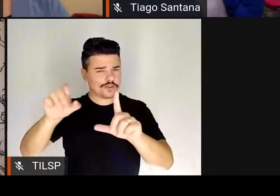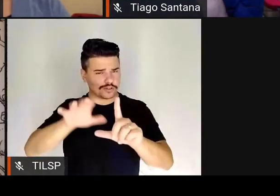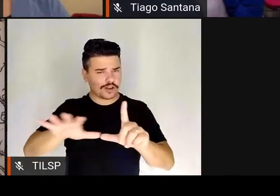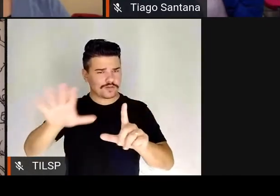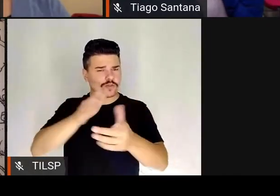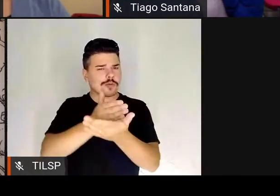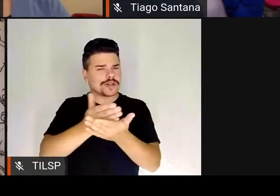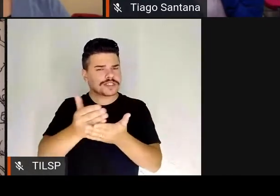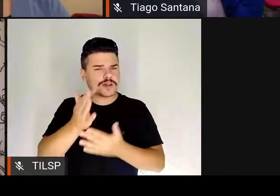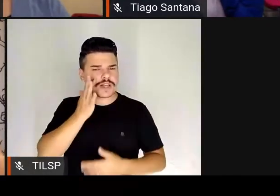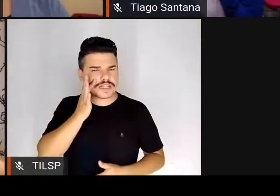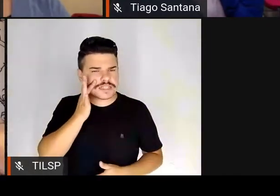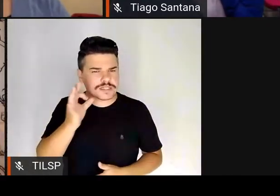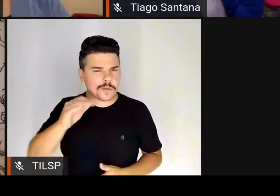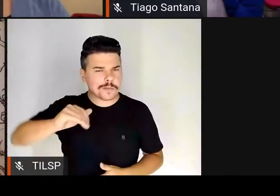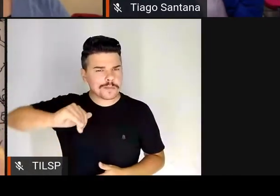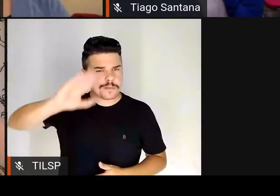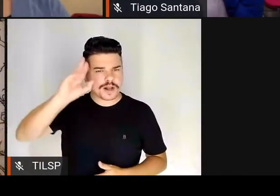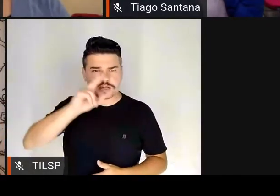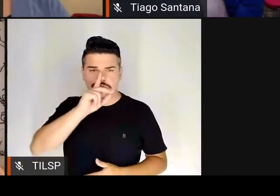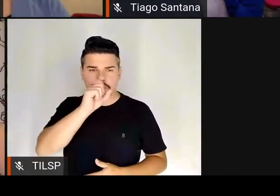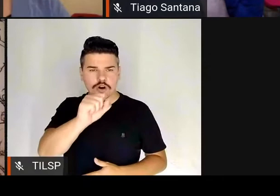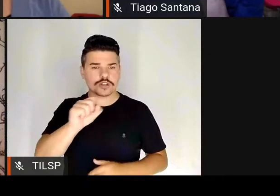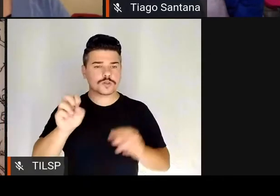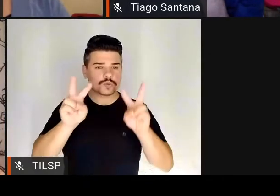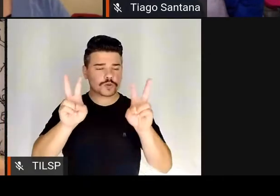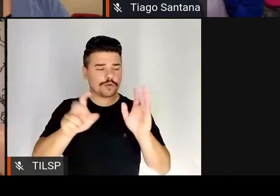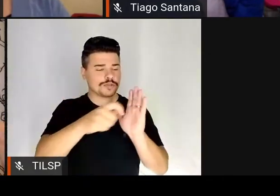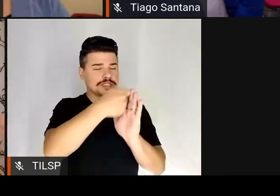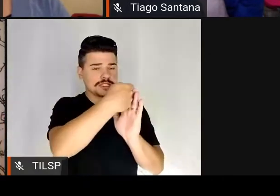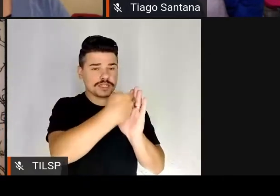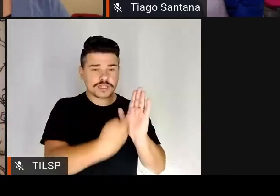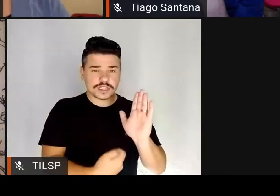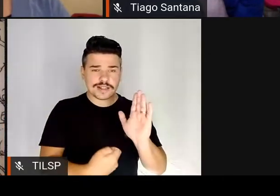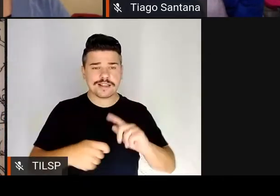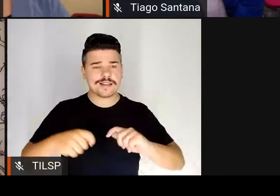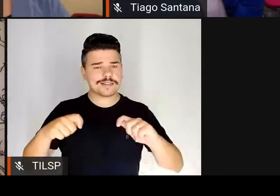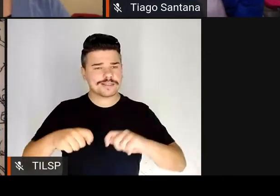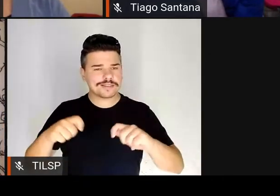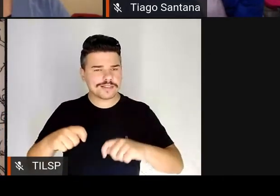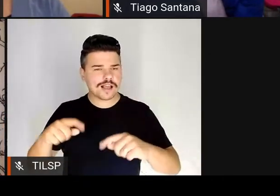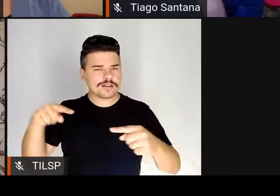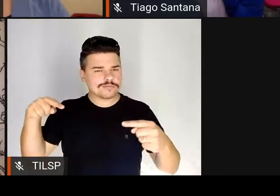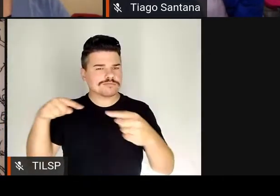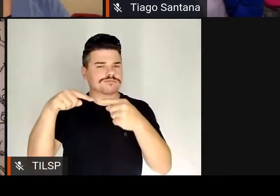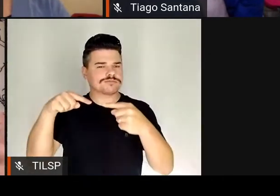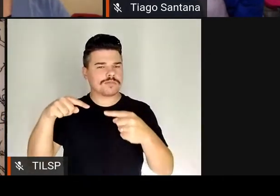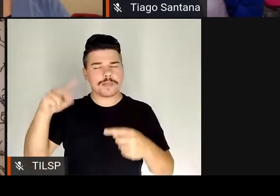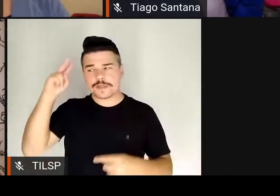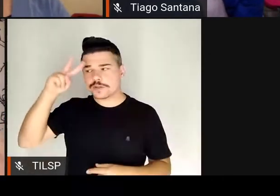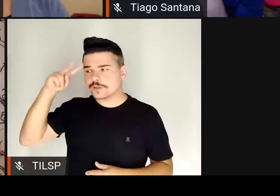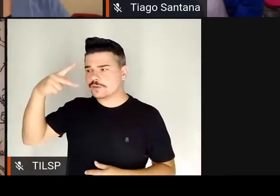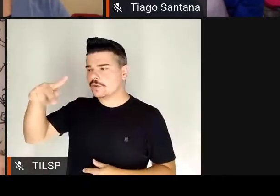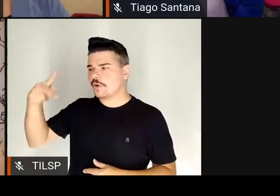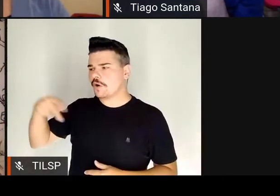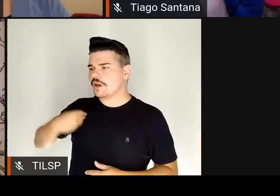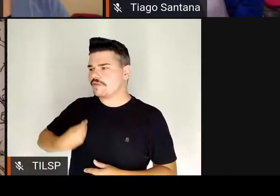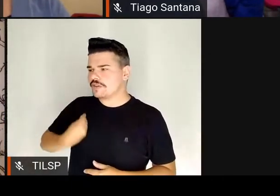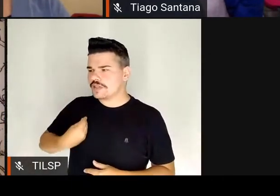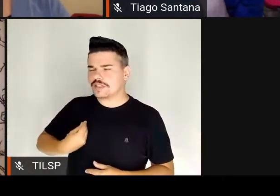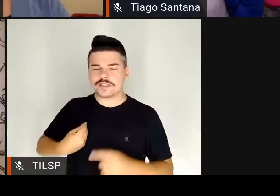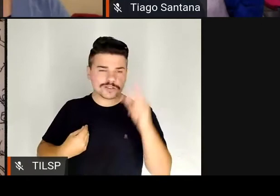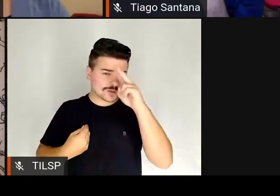mais atenção nessa condição da escrita, de poder contar as histórias com texto e com as imagens. Então,